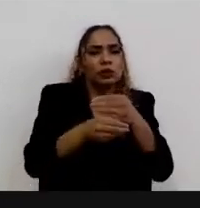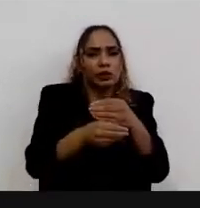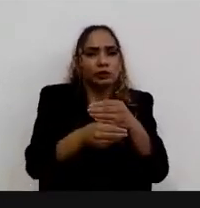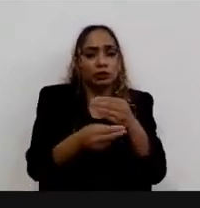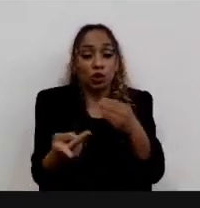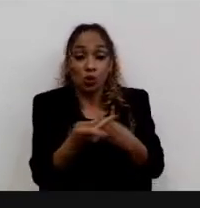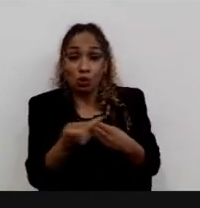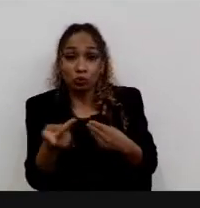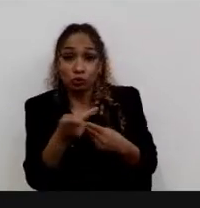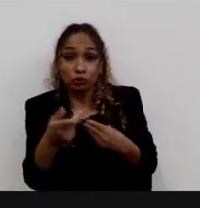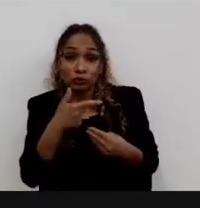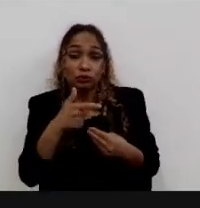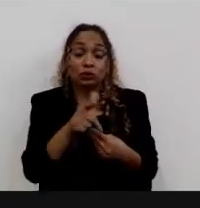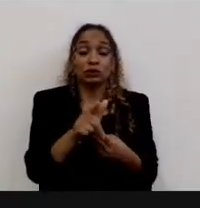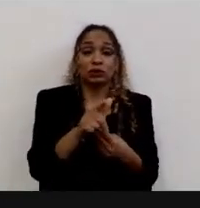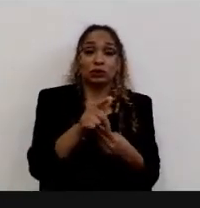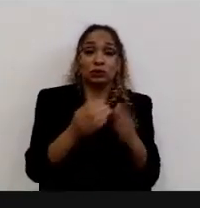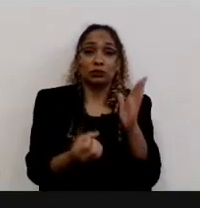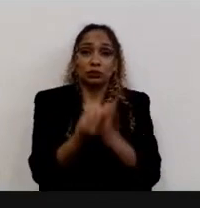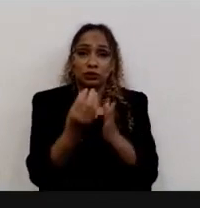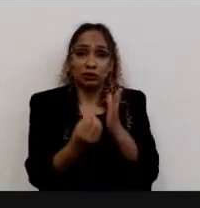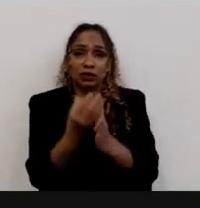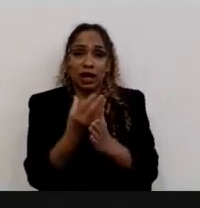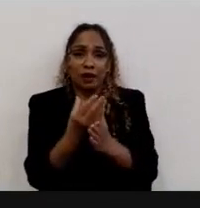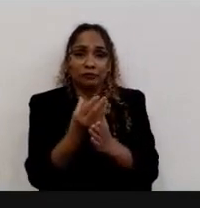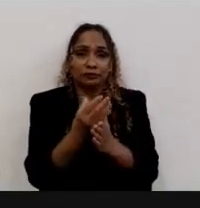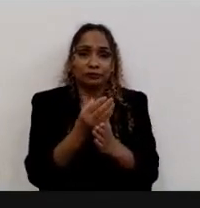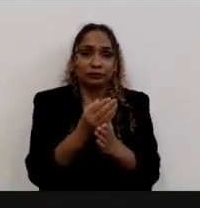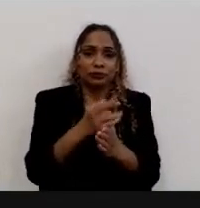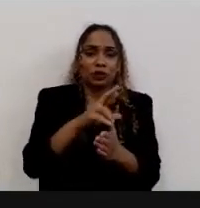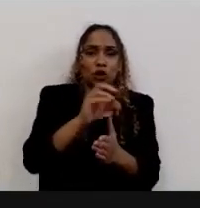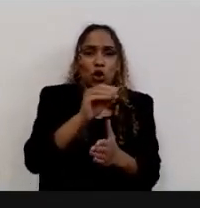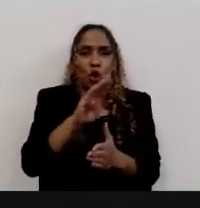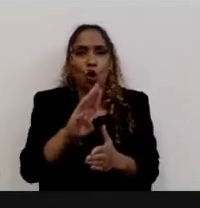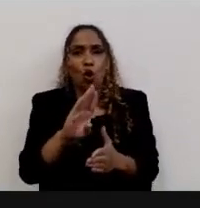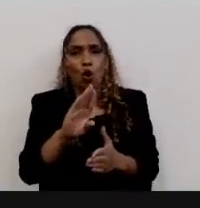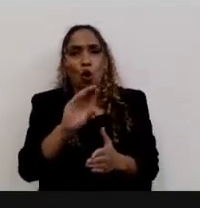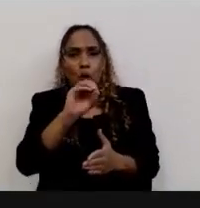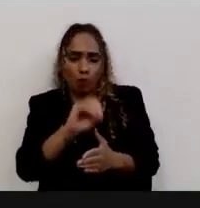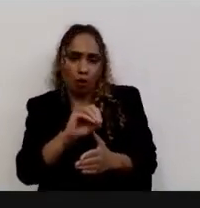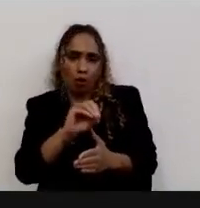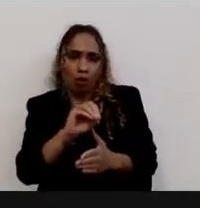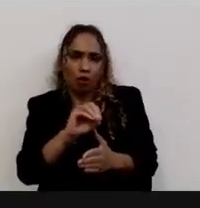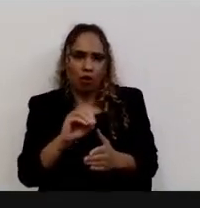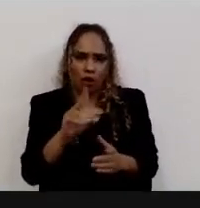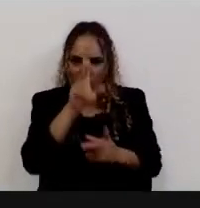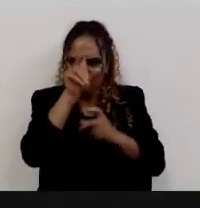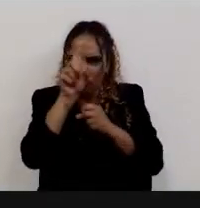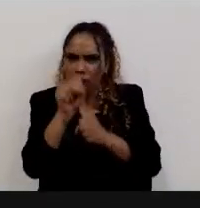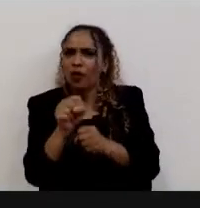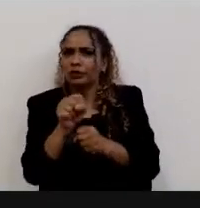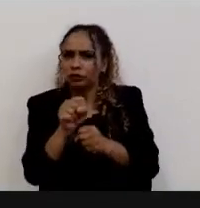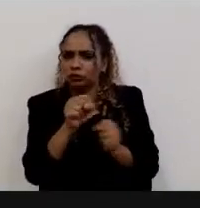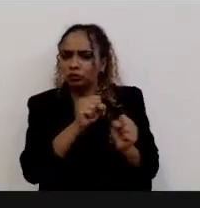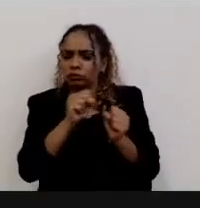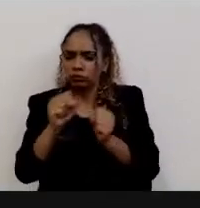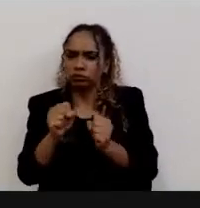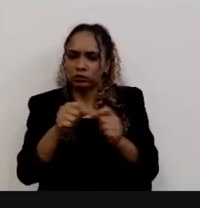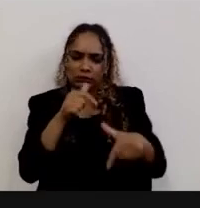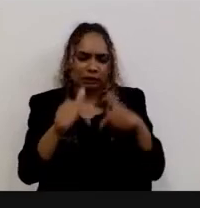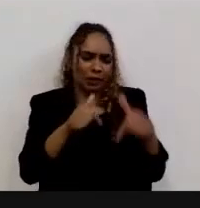nós conseguimos criar robôs poderosíssimos, capazes de fazer todo e qualquer procedimento no nosso